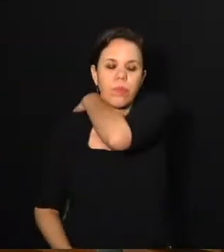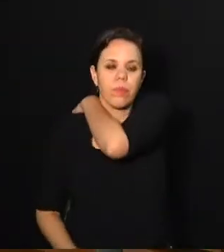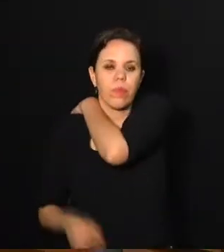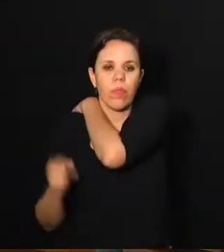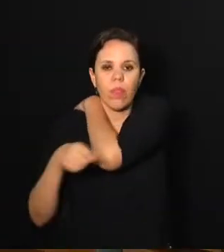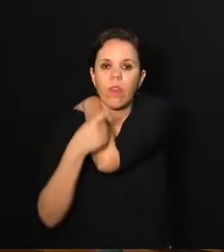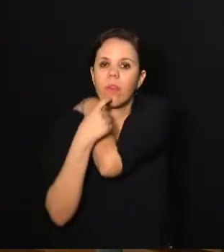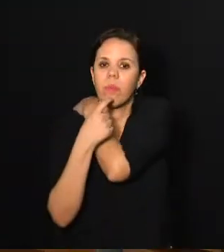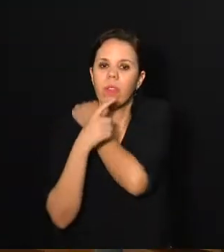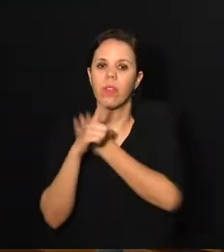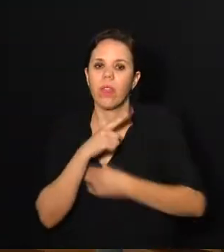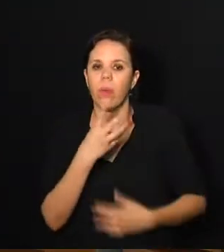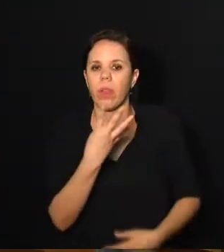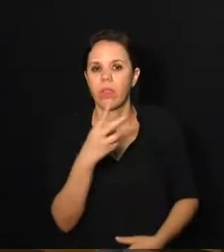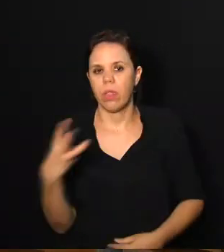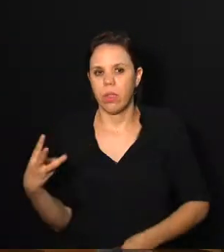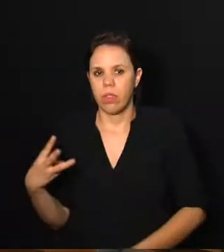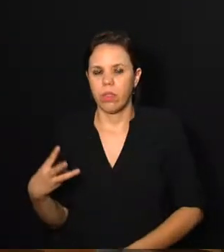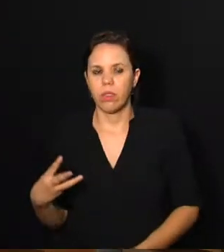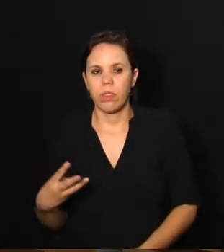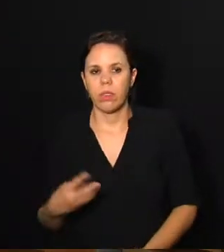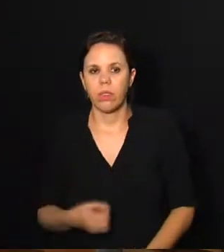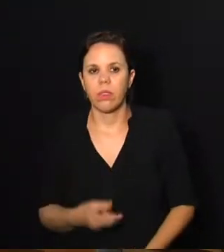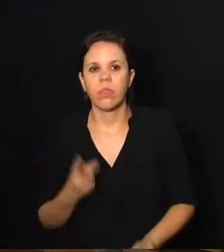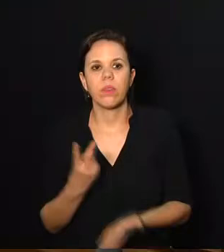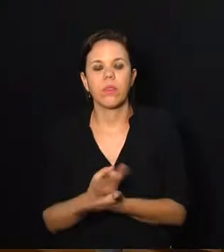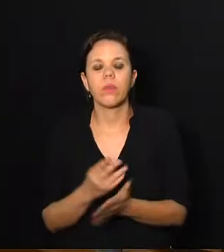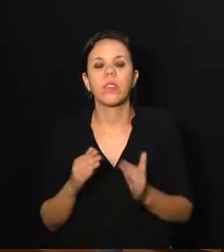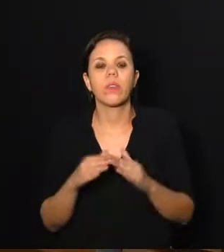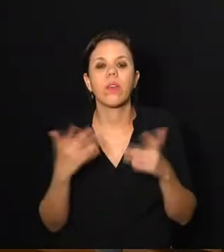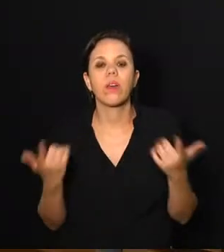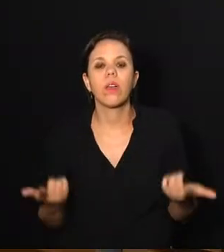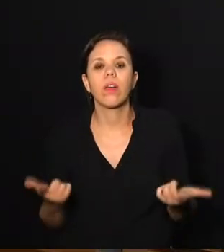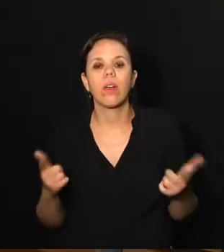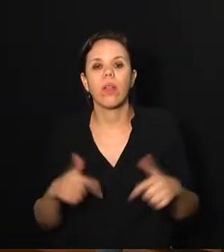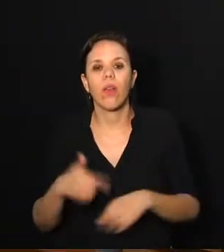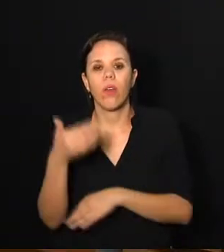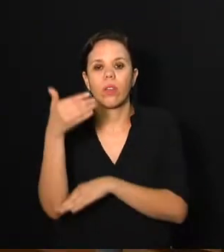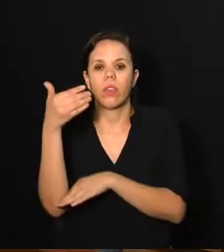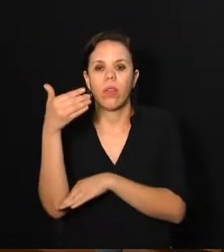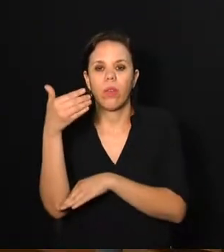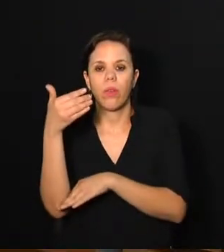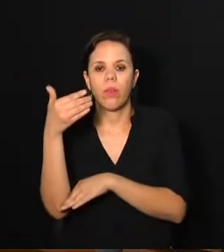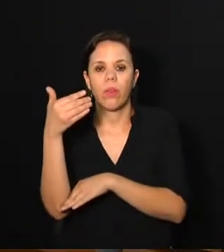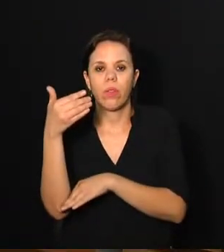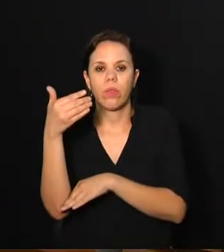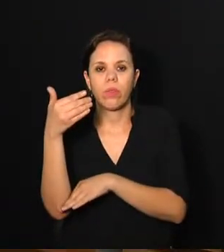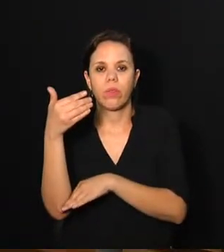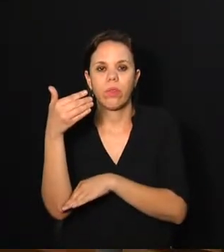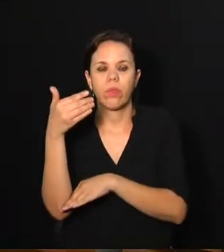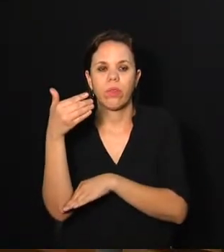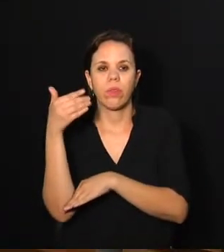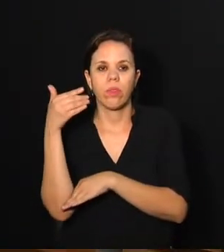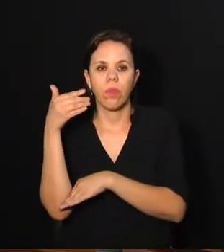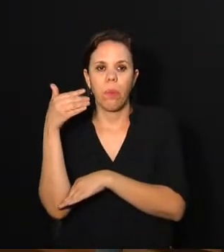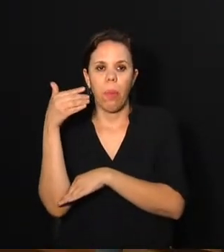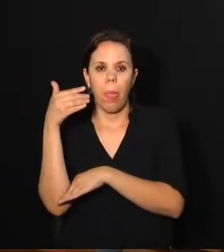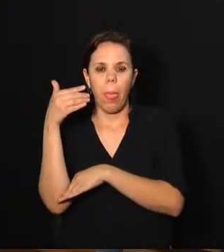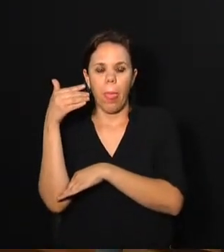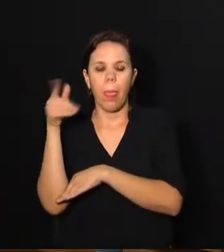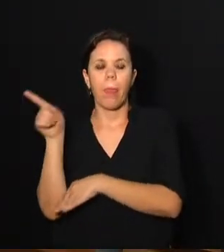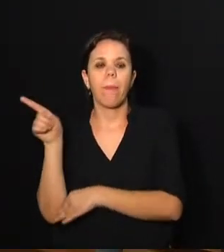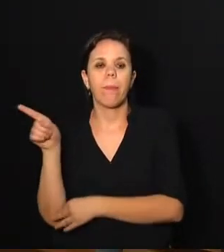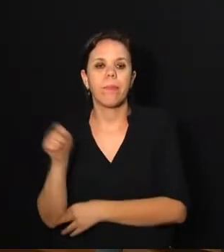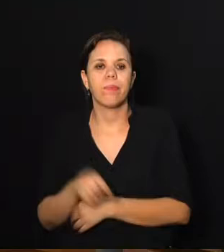Campinas, 43. E é numa mesma casa, são lugares diferentes? É um hotel. É um? Hotel. E nesse